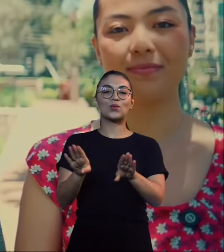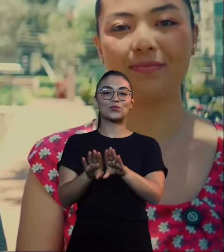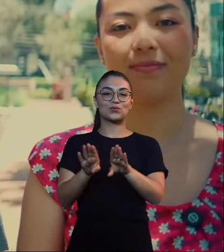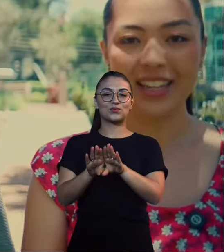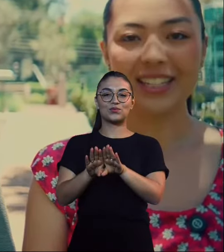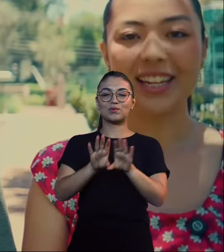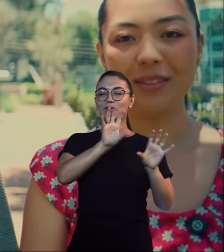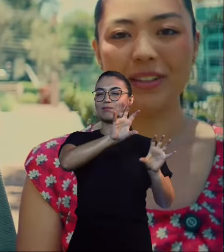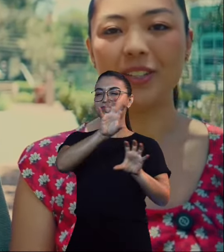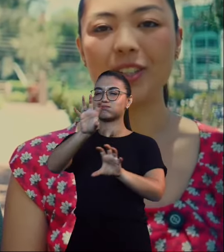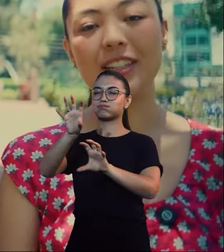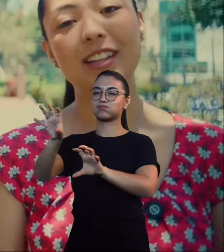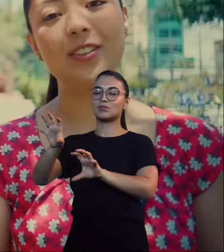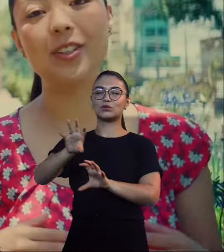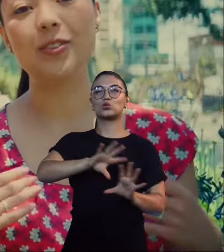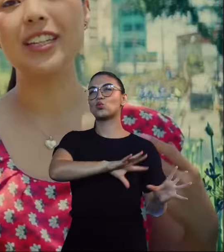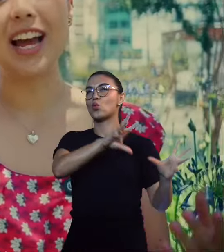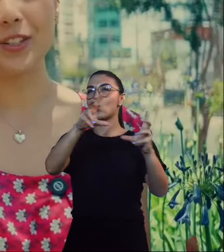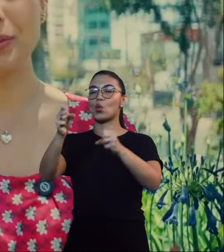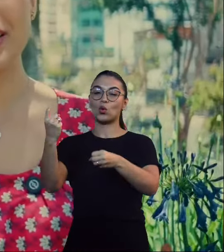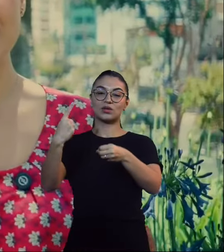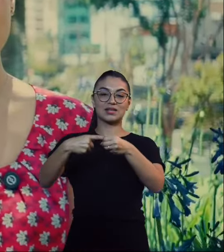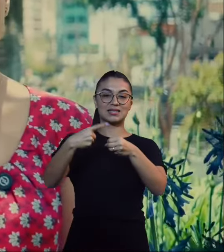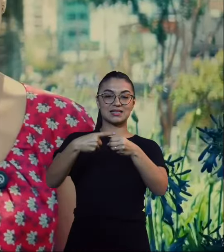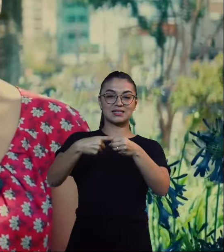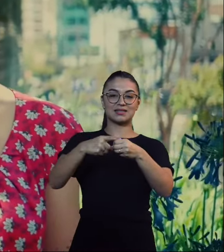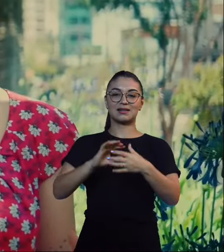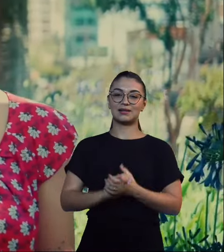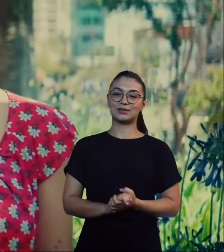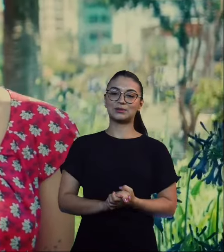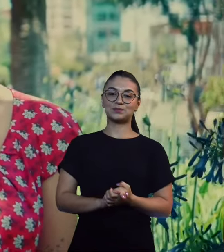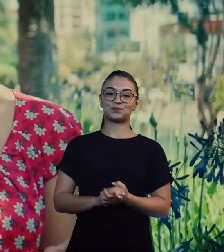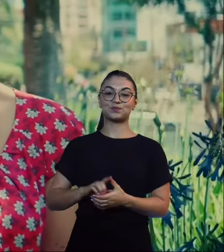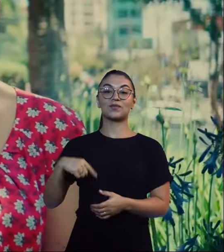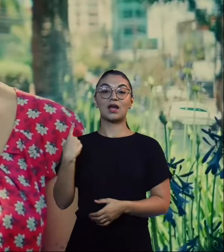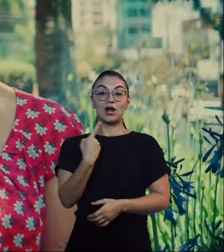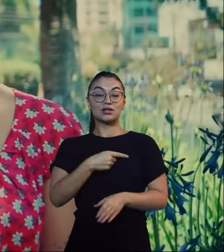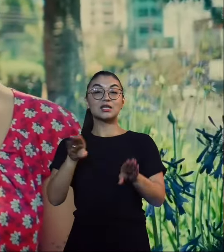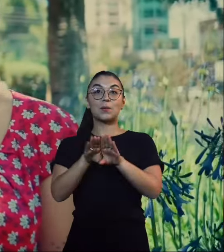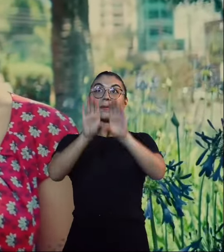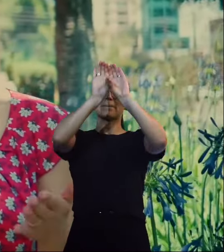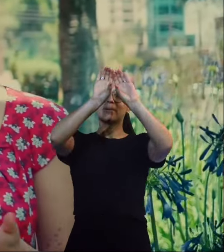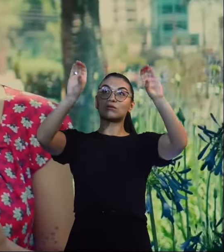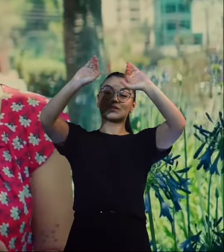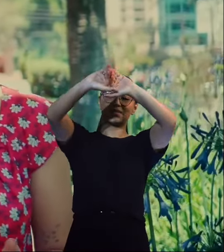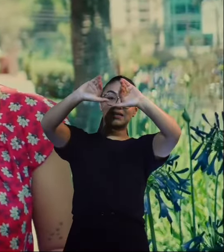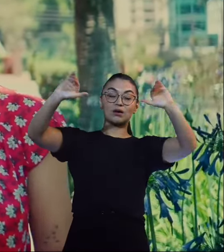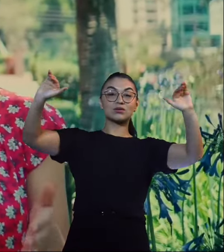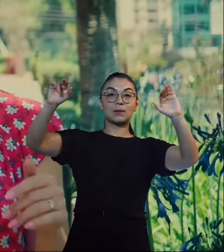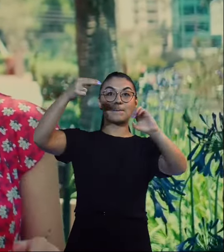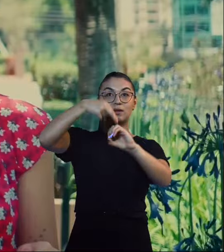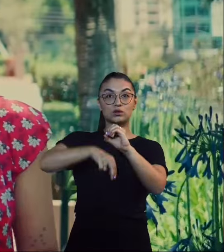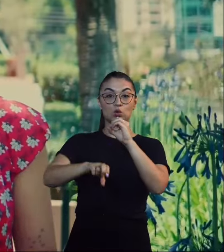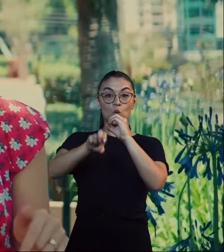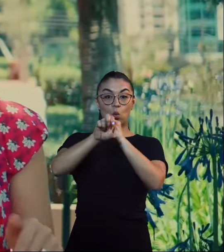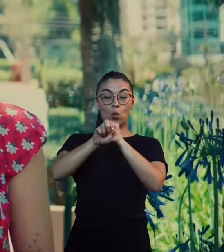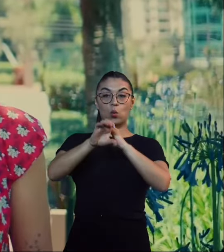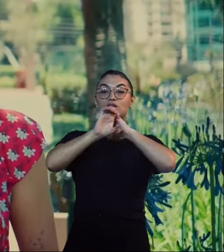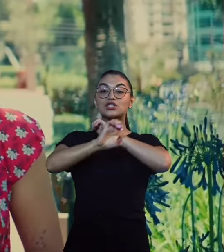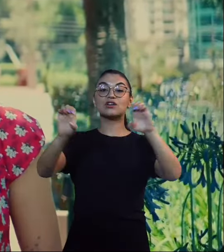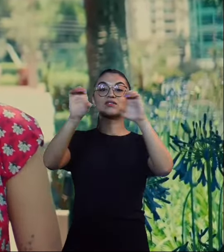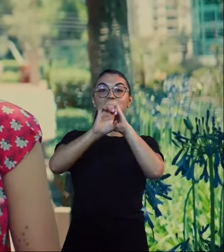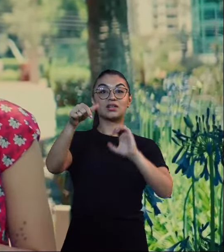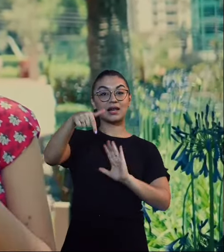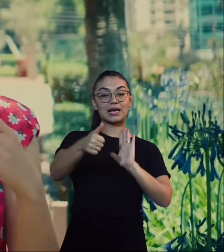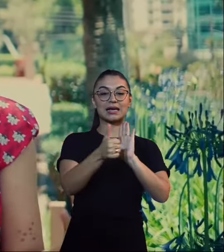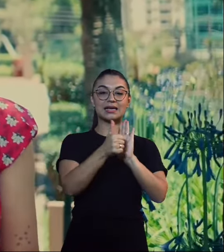pela cidade. Exatamente. E falando em unidade pela cidade também, nós temos os Céus Abertos, que são os cultos do One Streets, o Ministério de Evangelismo aqui da